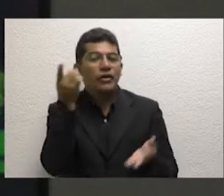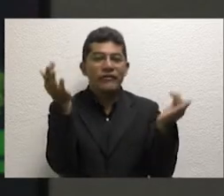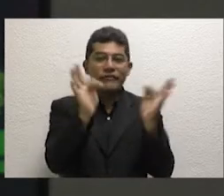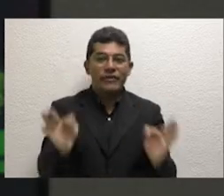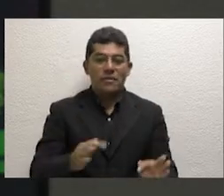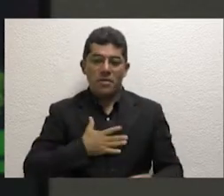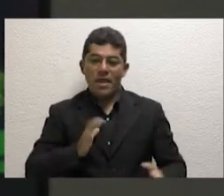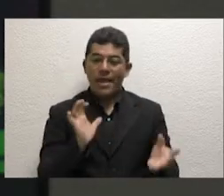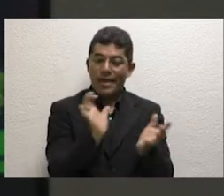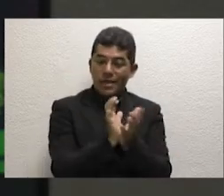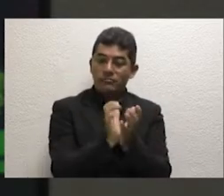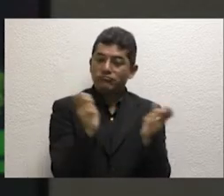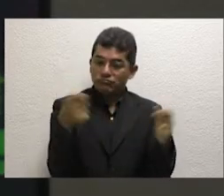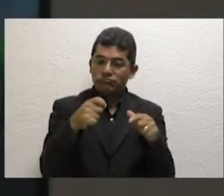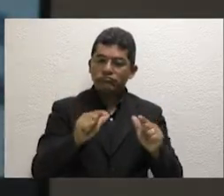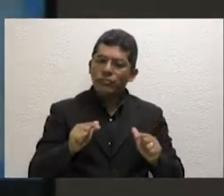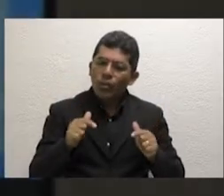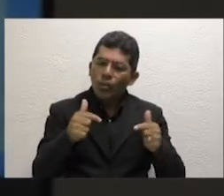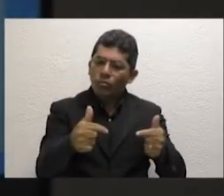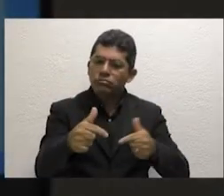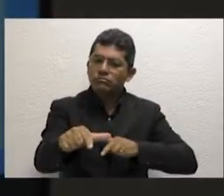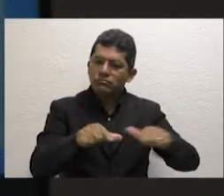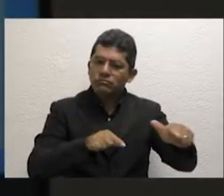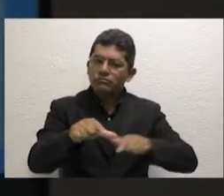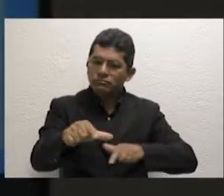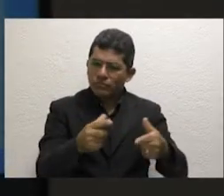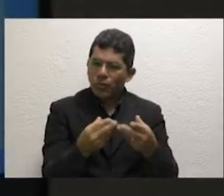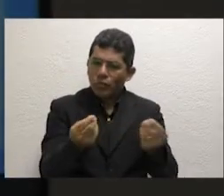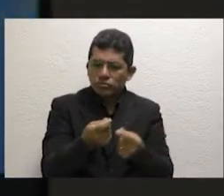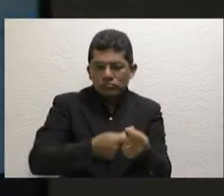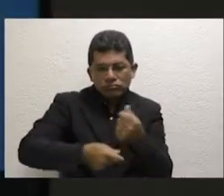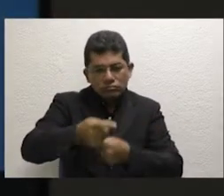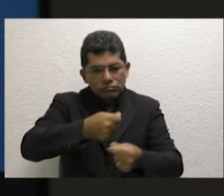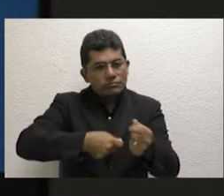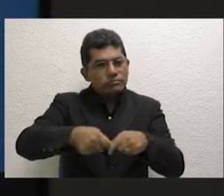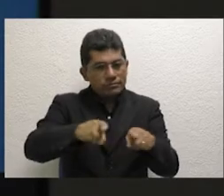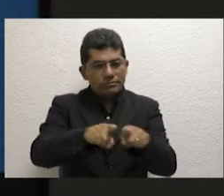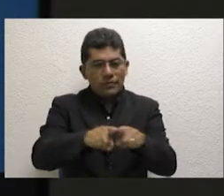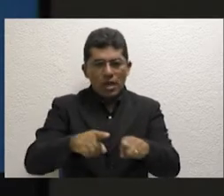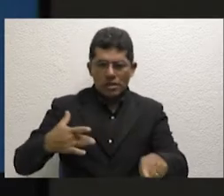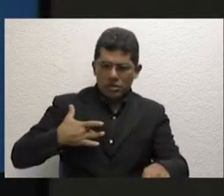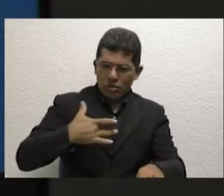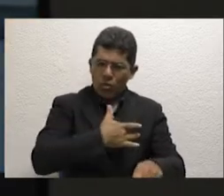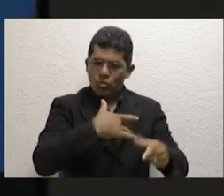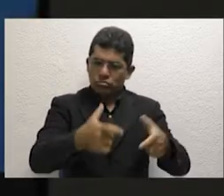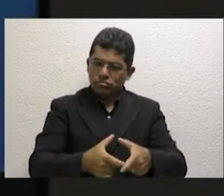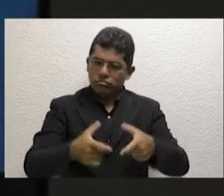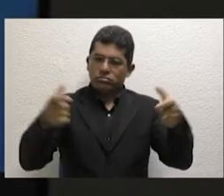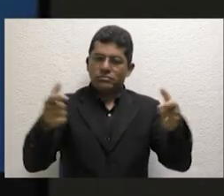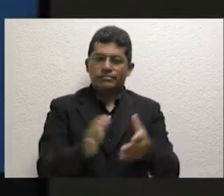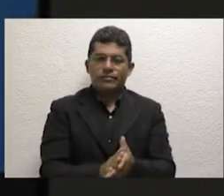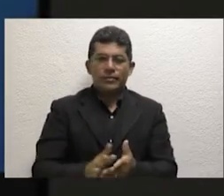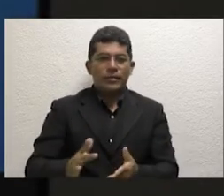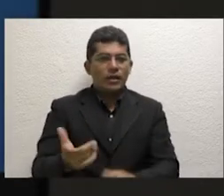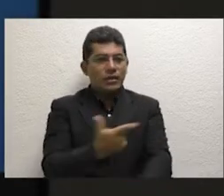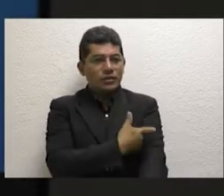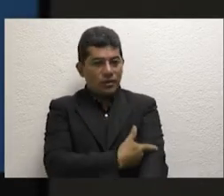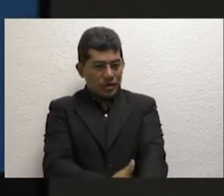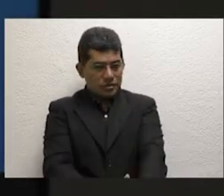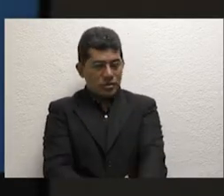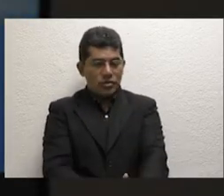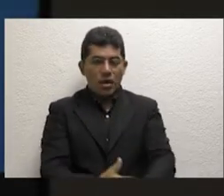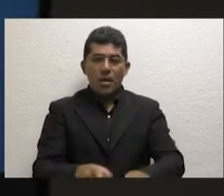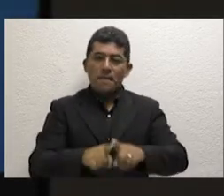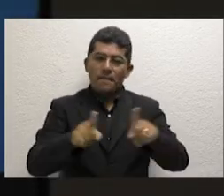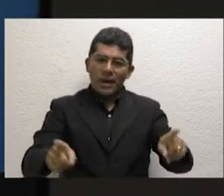equipe, porque nós conseguimos avançar muito na economia, na saúde, na educação, mas eu